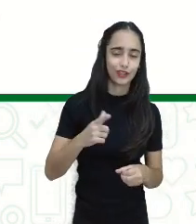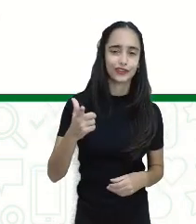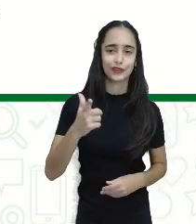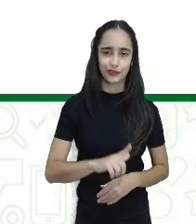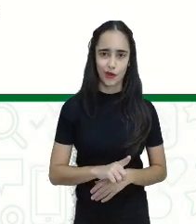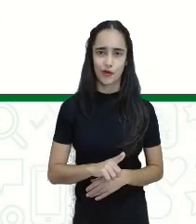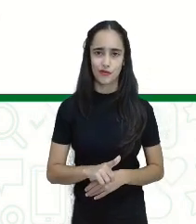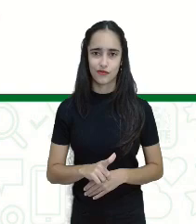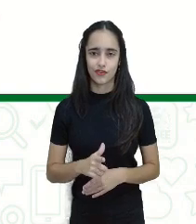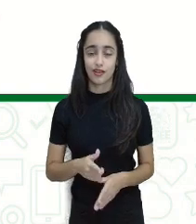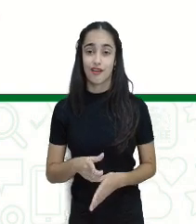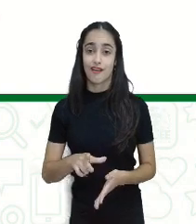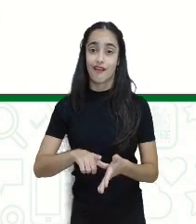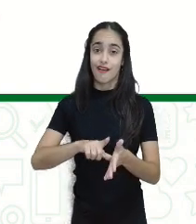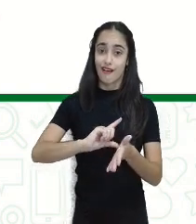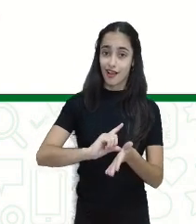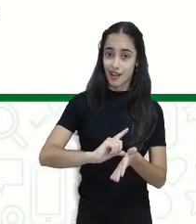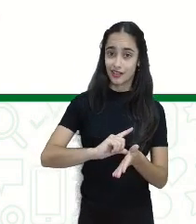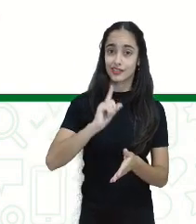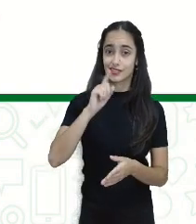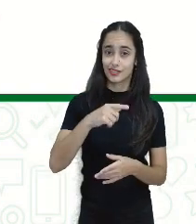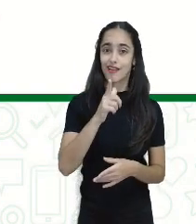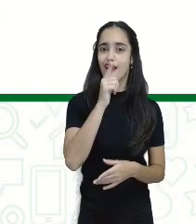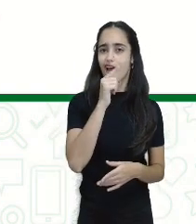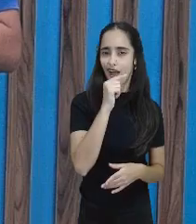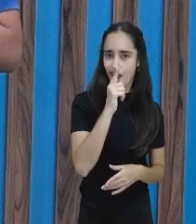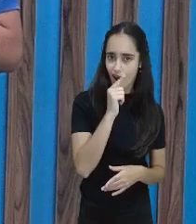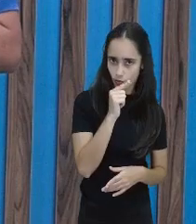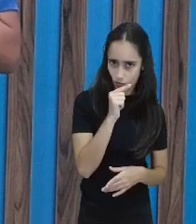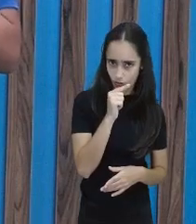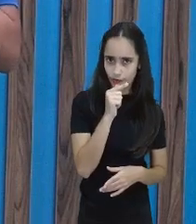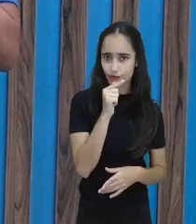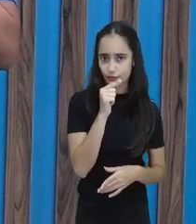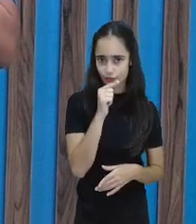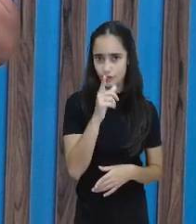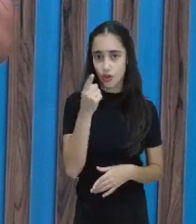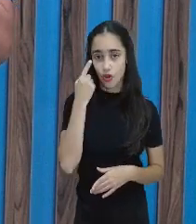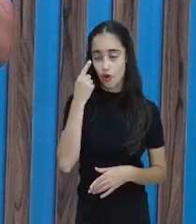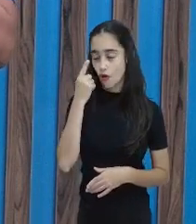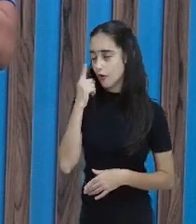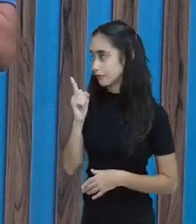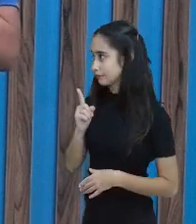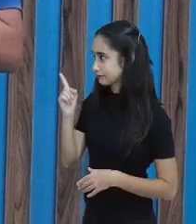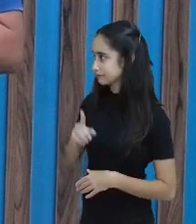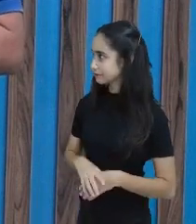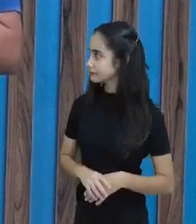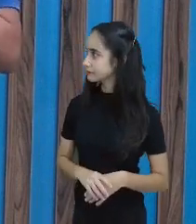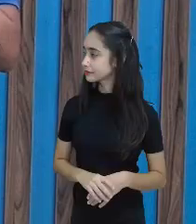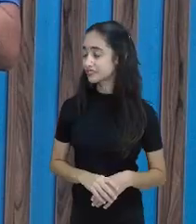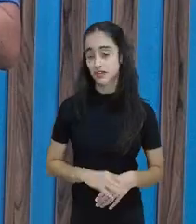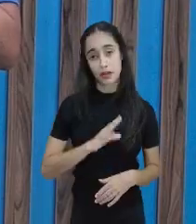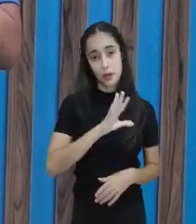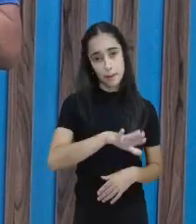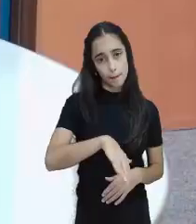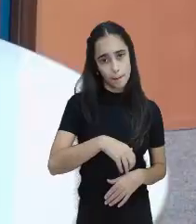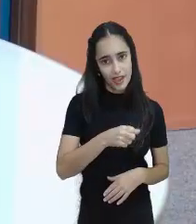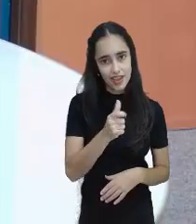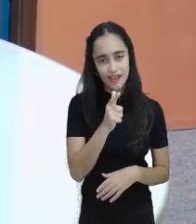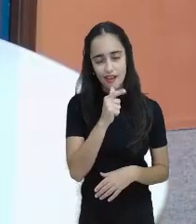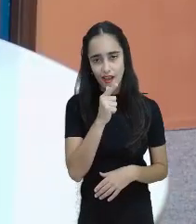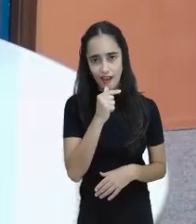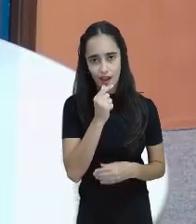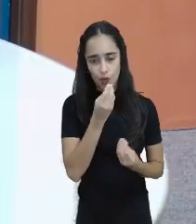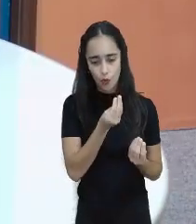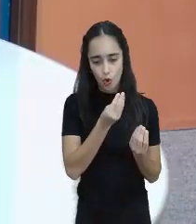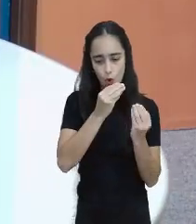desfeita. Antes era água líquida, né? Está aqui, ó. Eu peguei a água, coloquei em